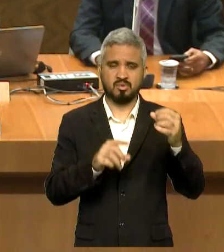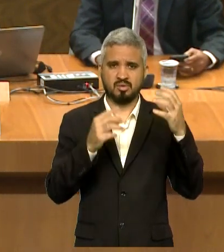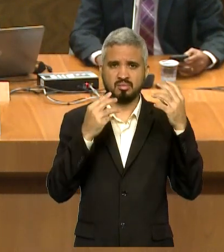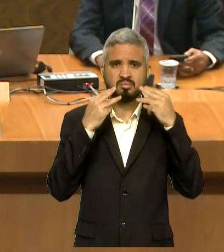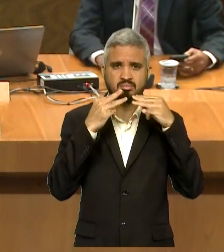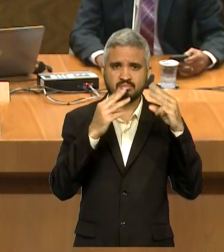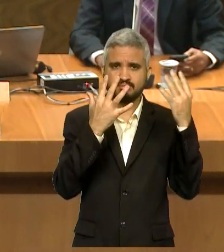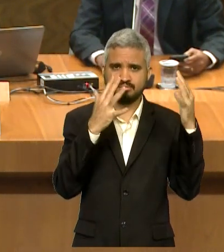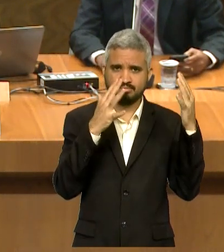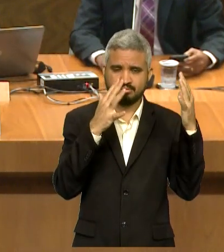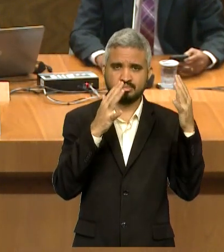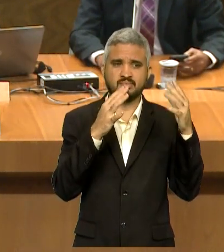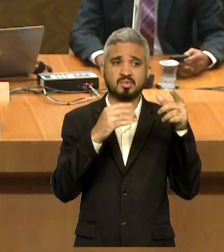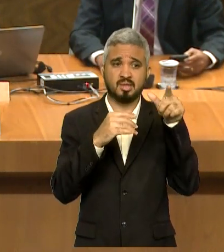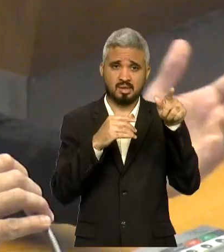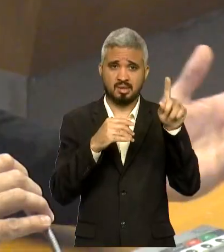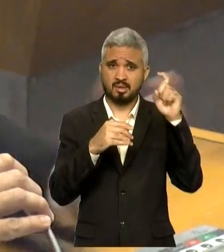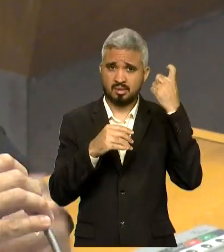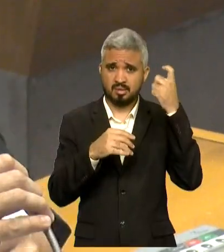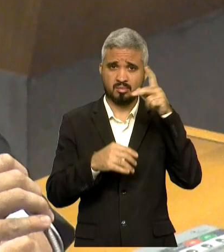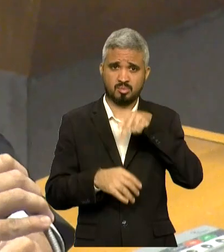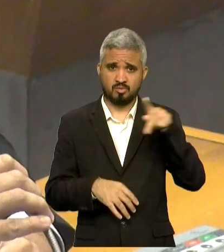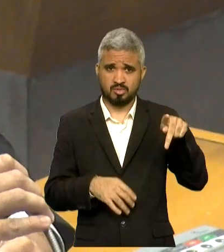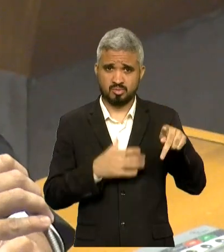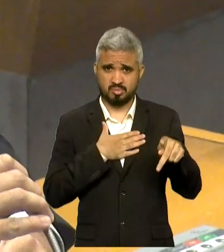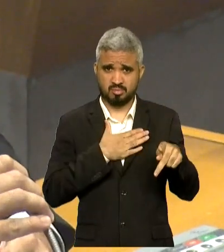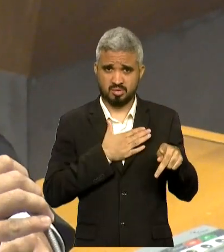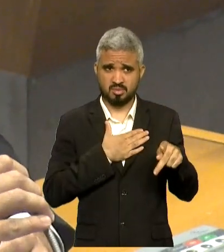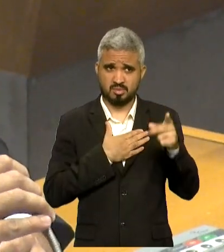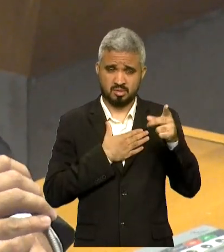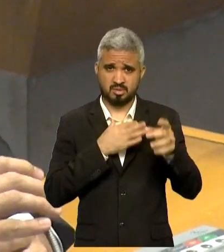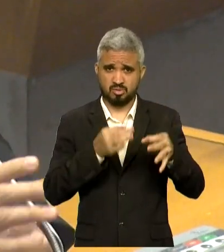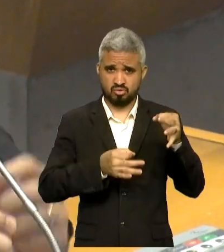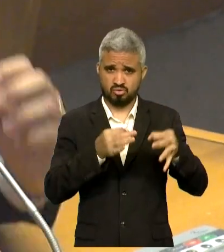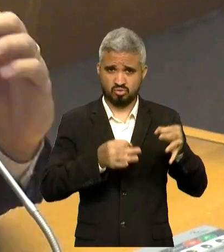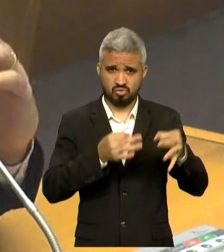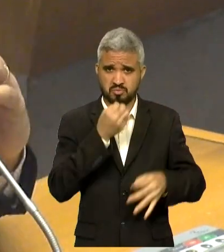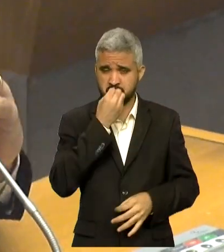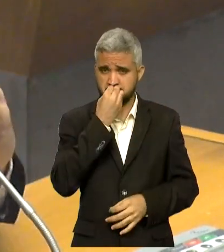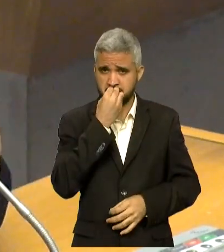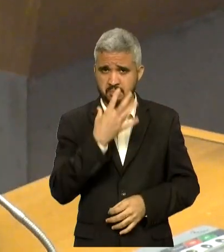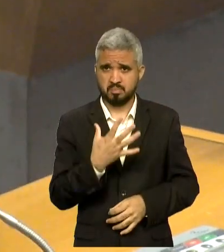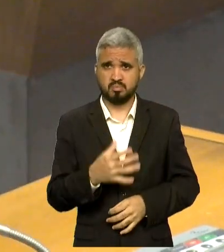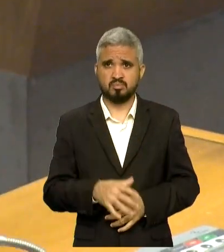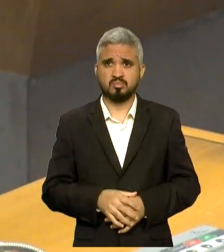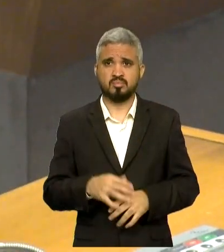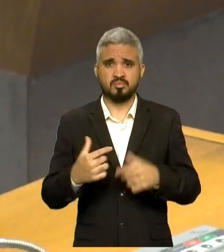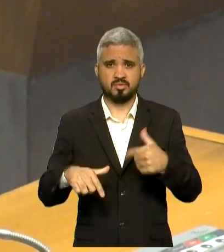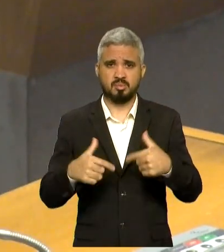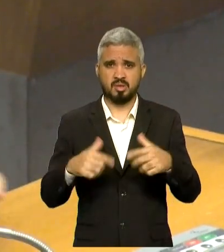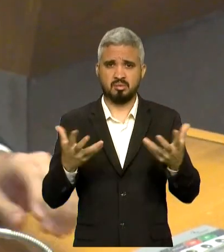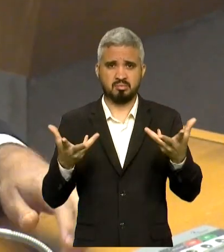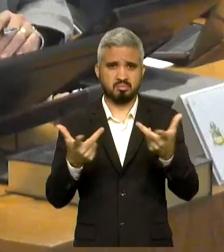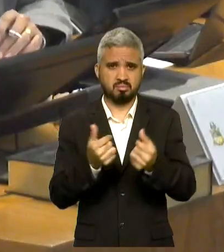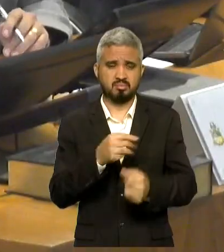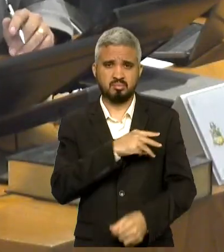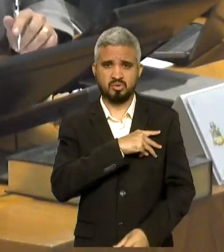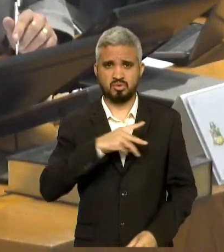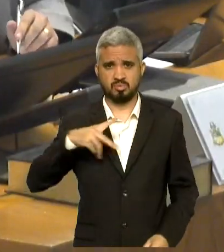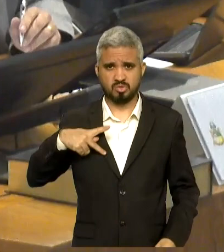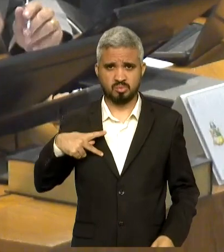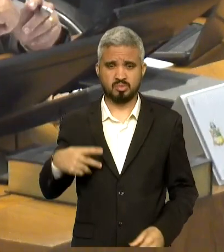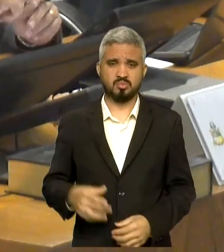professor, um grande jurista, fez uma carreira muito bonita no Ministério Público. Deputado Zé Inácio também quer